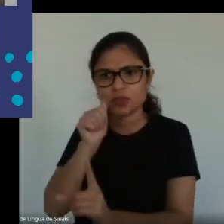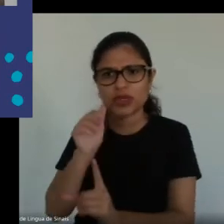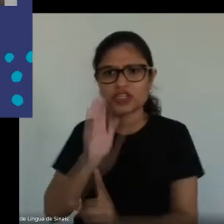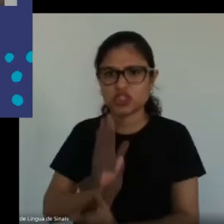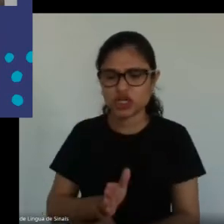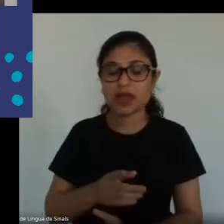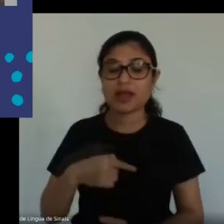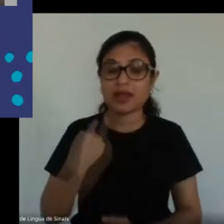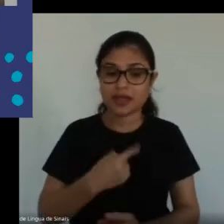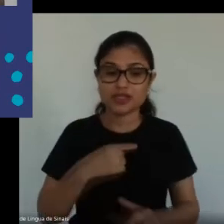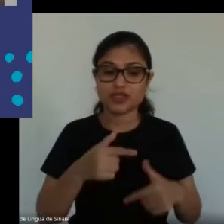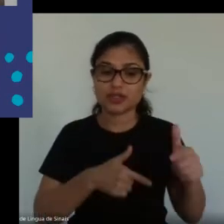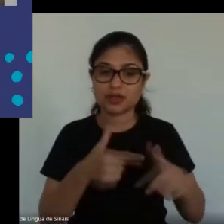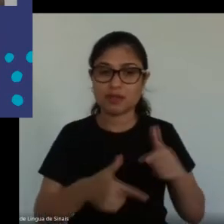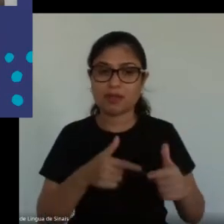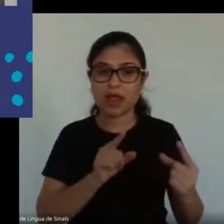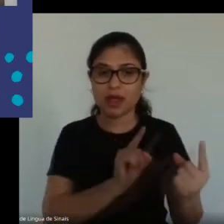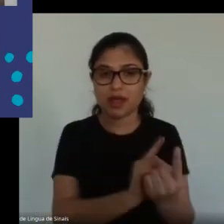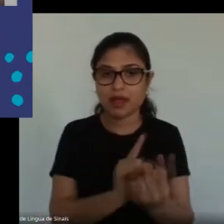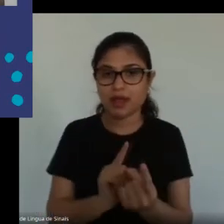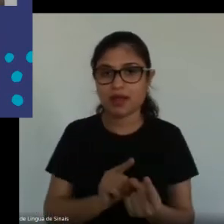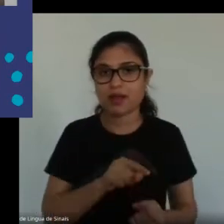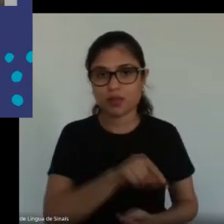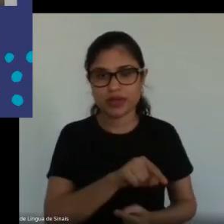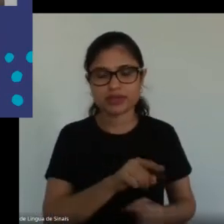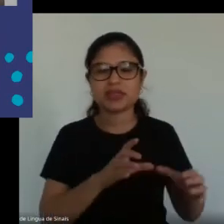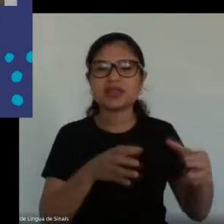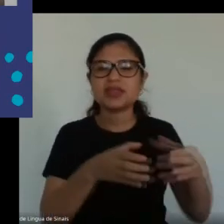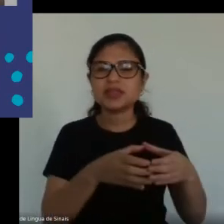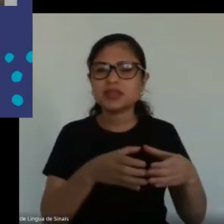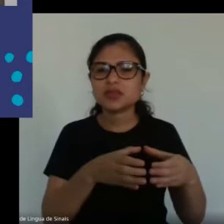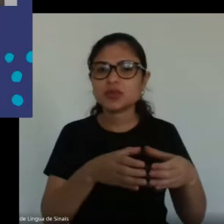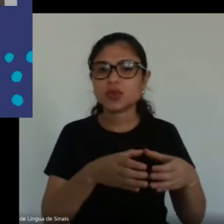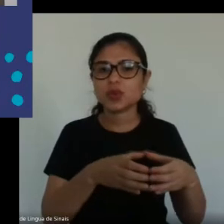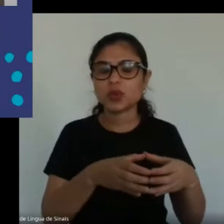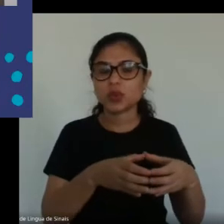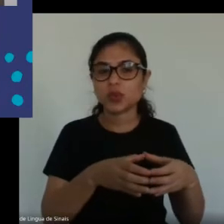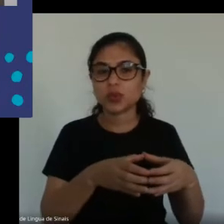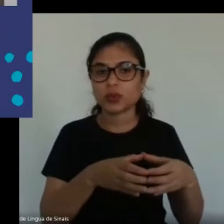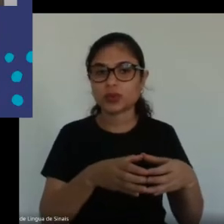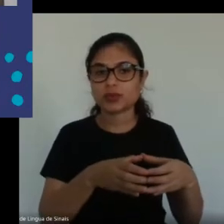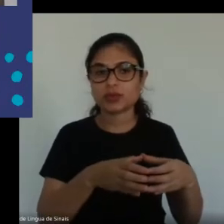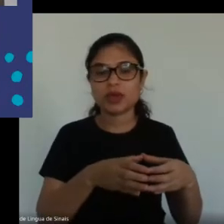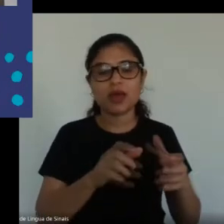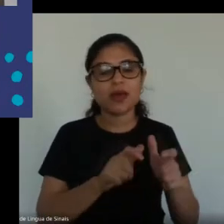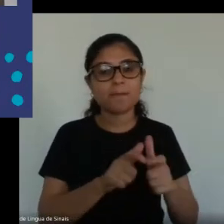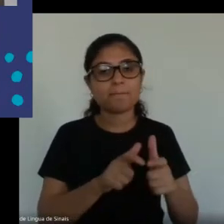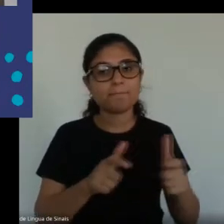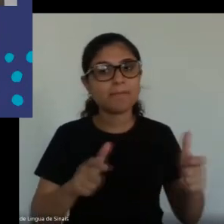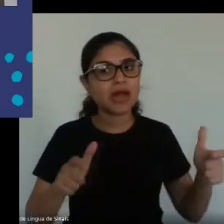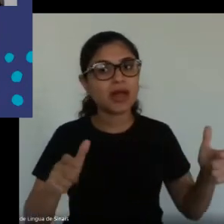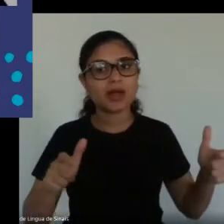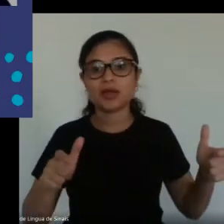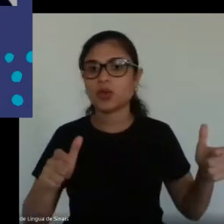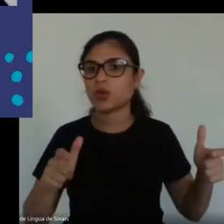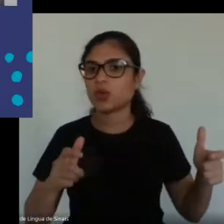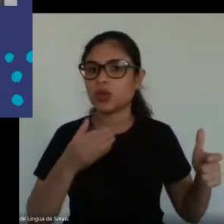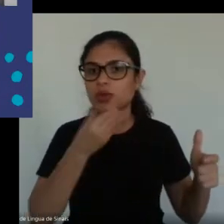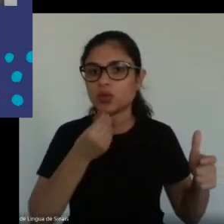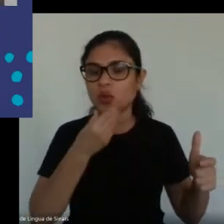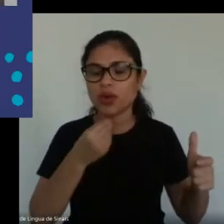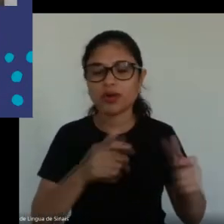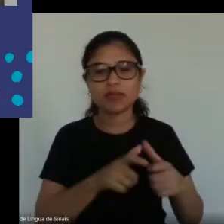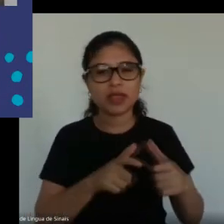trabalha com eles. E nesses grupos, a maior parte a gente vê que a formação do